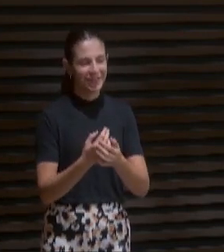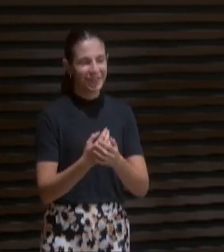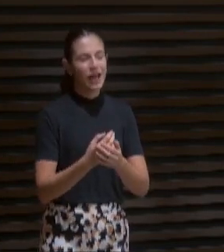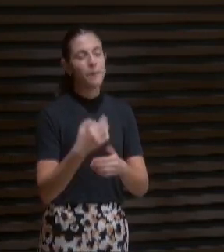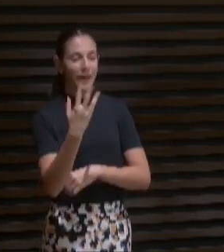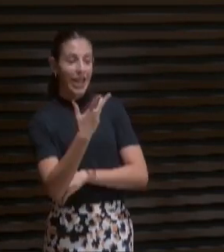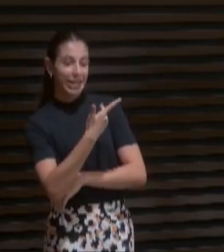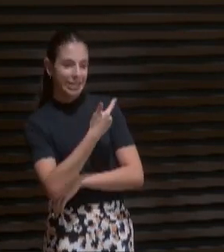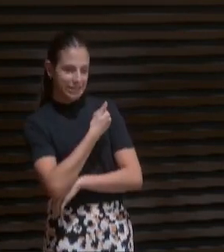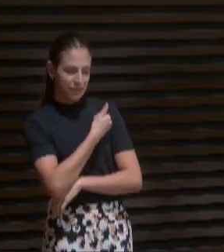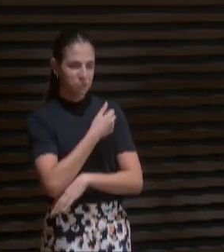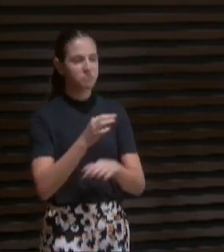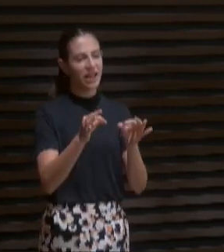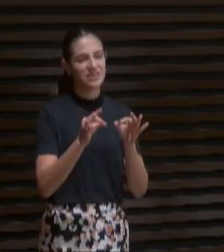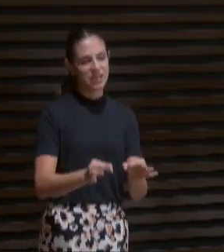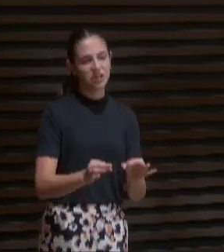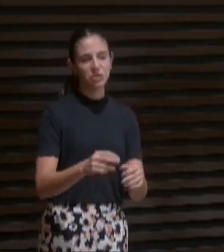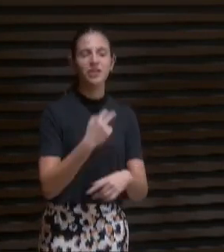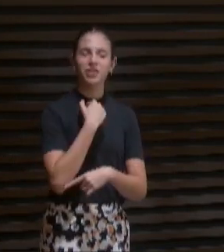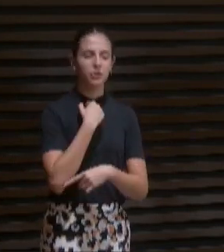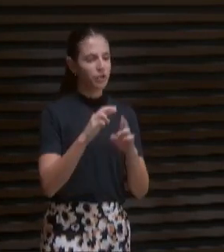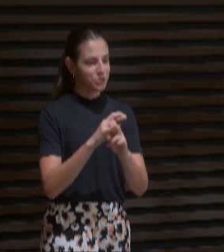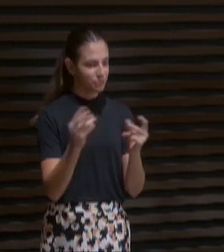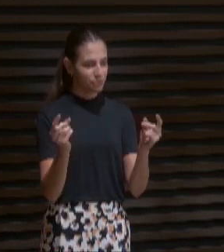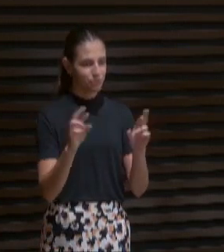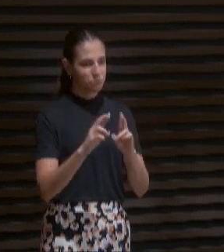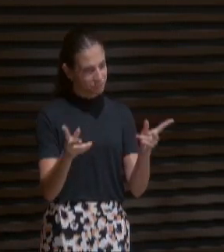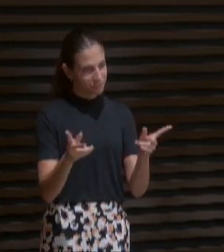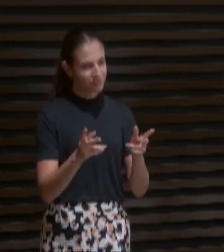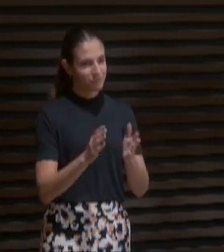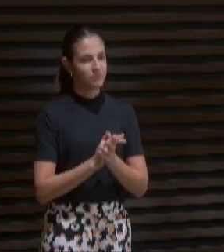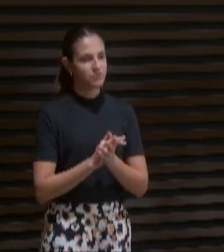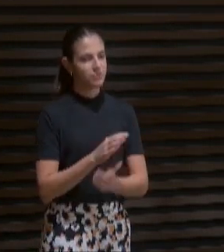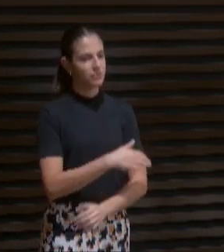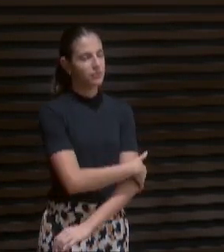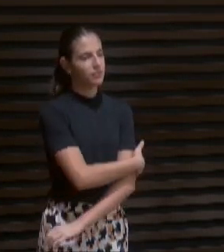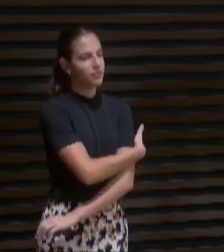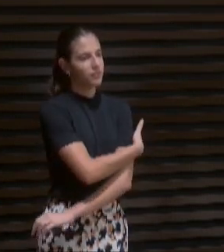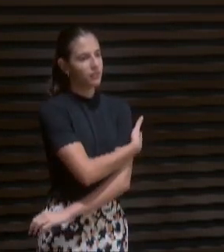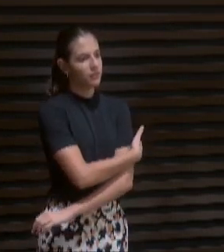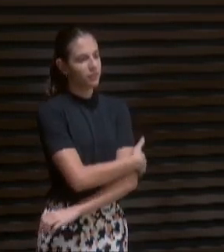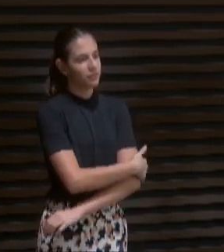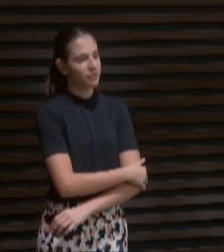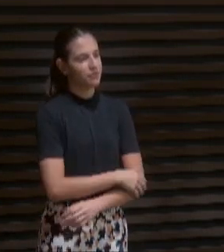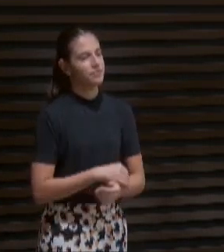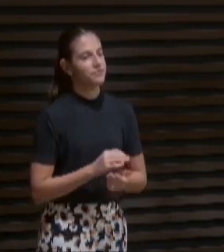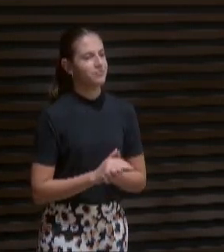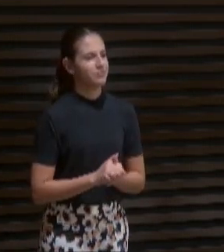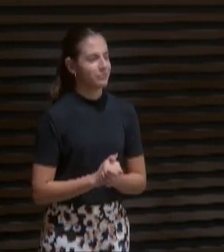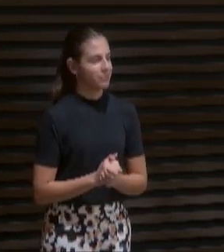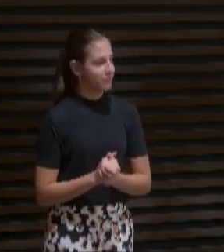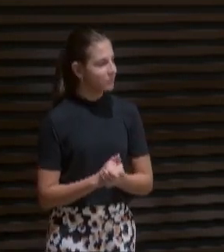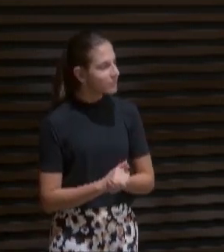e não tem que mudar nada, porque foi feito perfeito. Mas aqui a gente vai